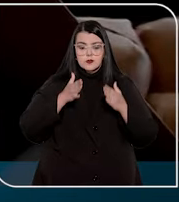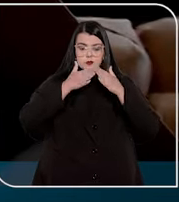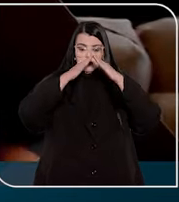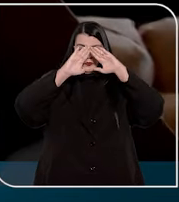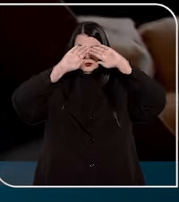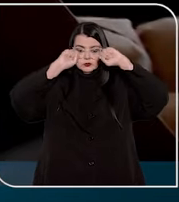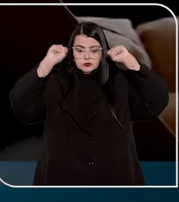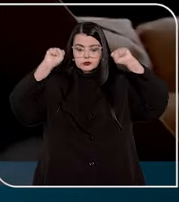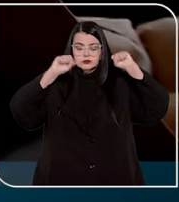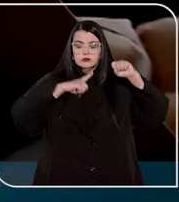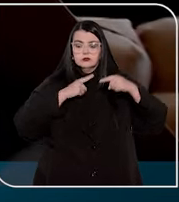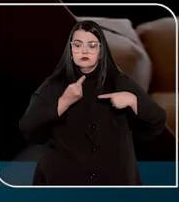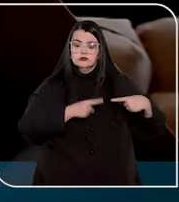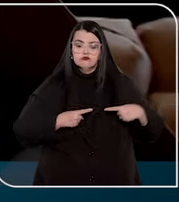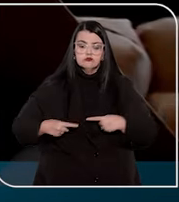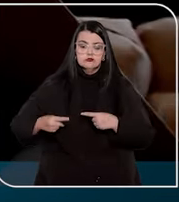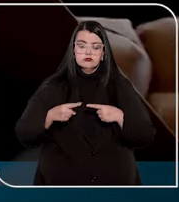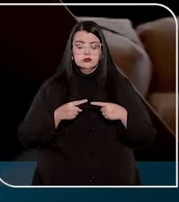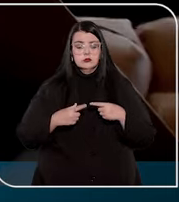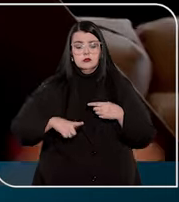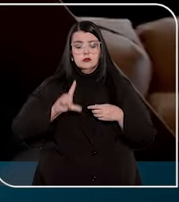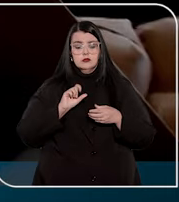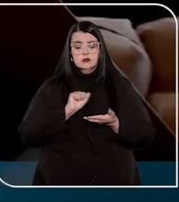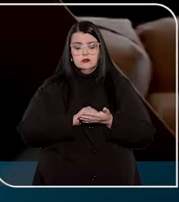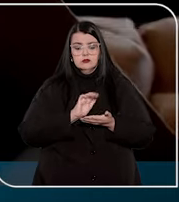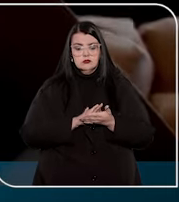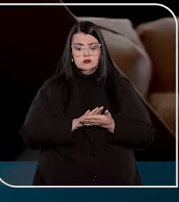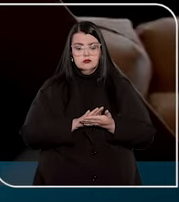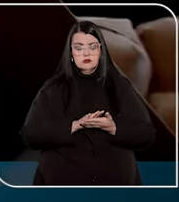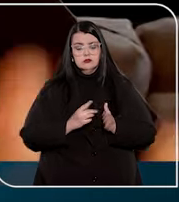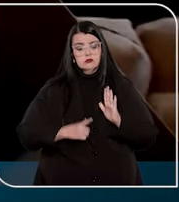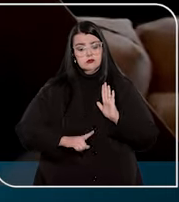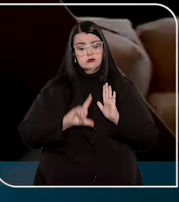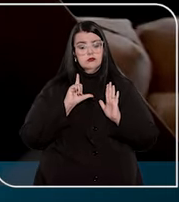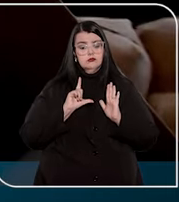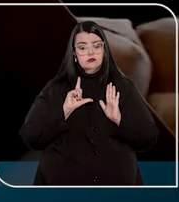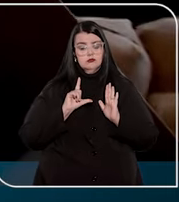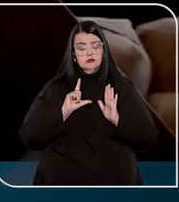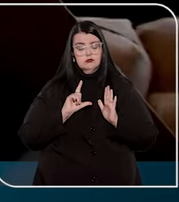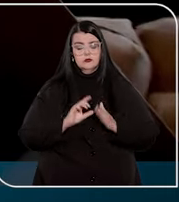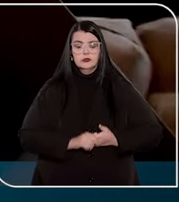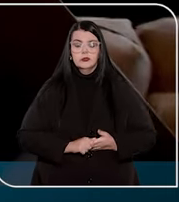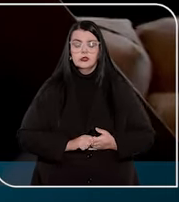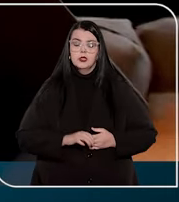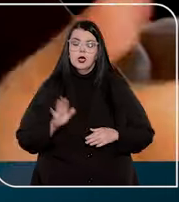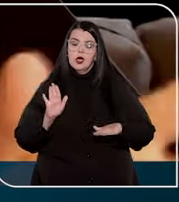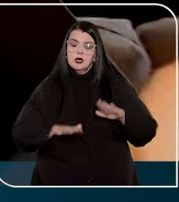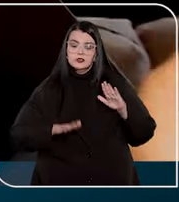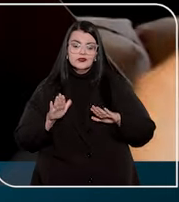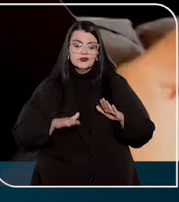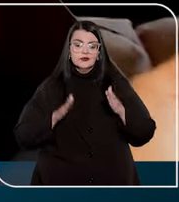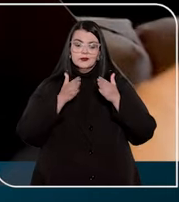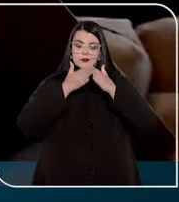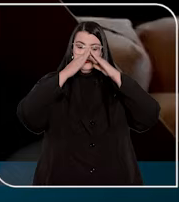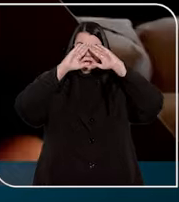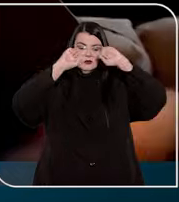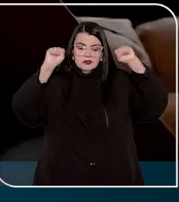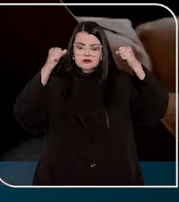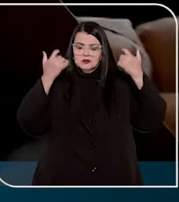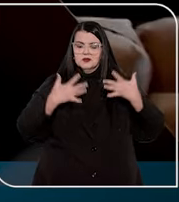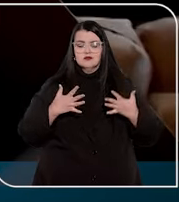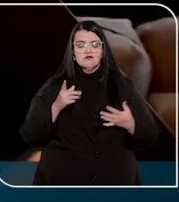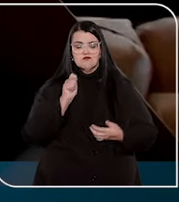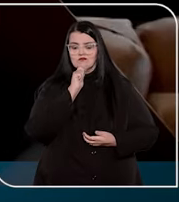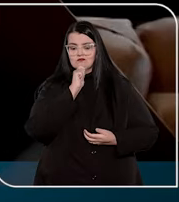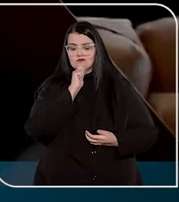a debater aquela questão. Vai discutir aquilo previamente. Às vezes o tribunal vai falar: não, eu não preciso discutir isso não é